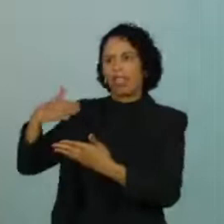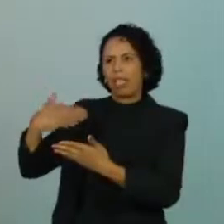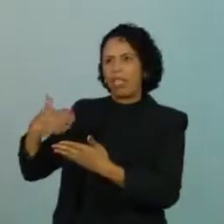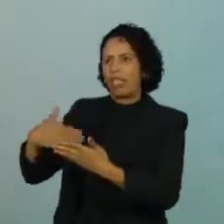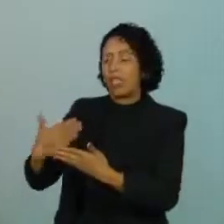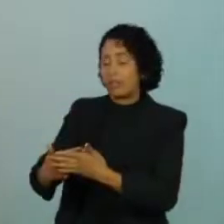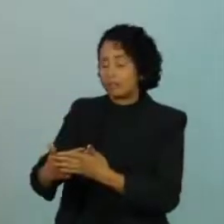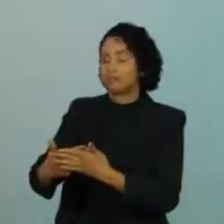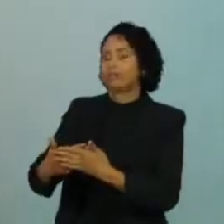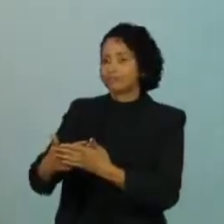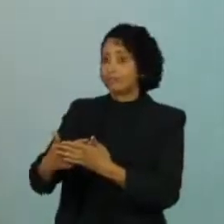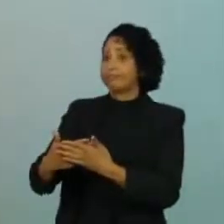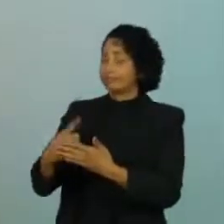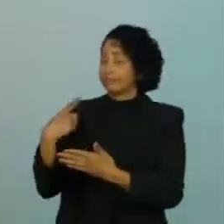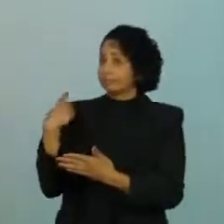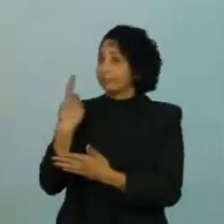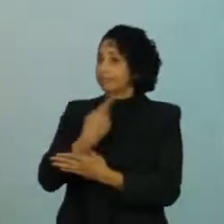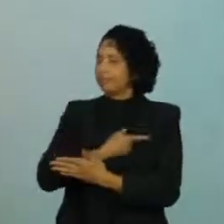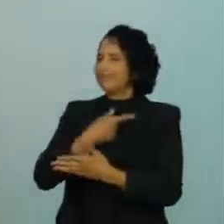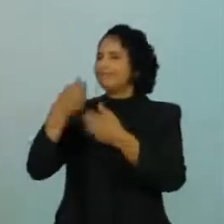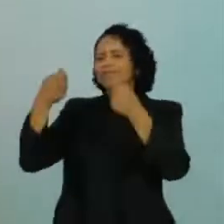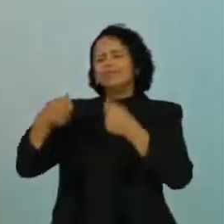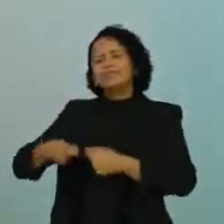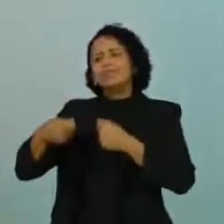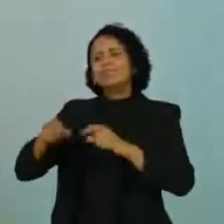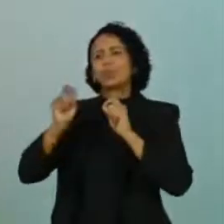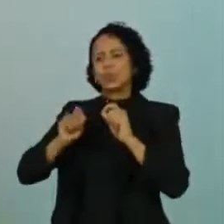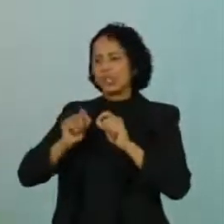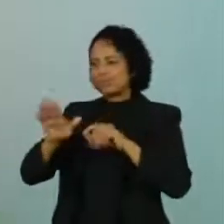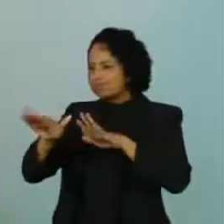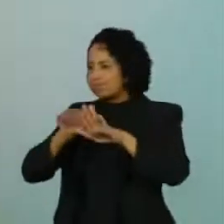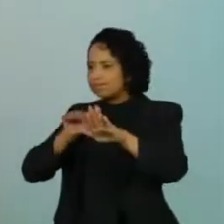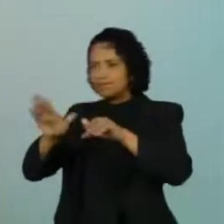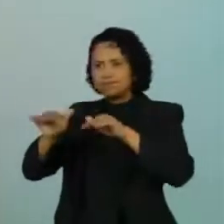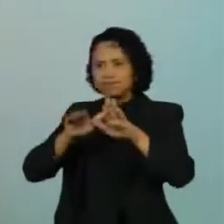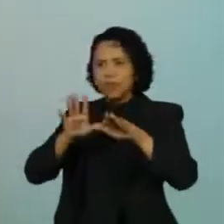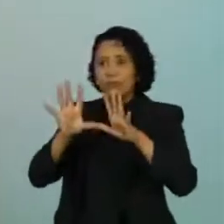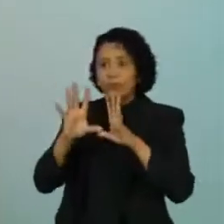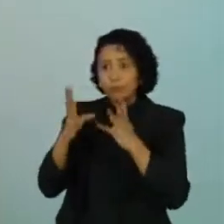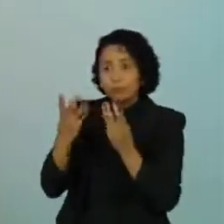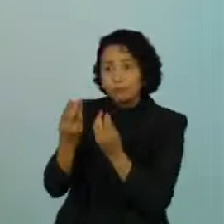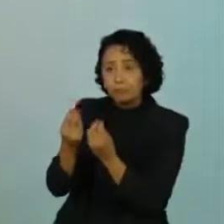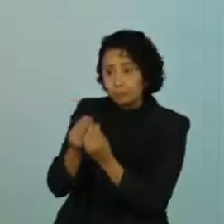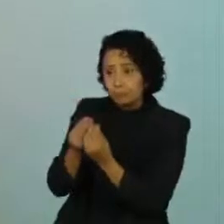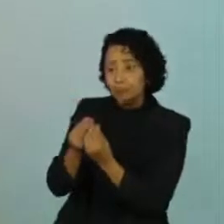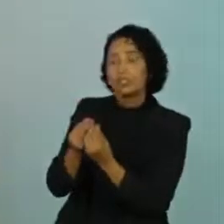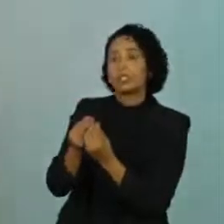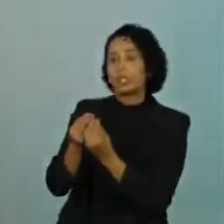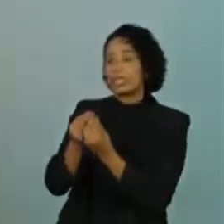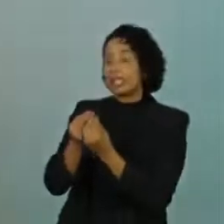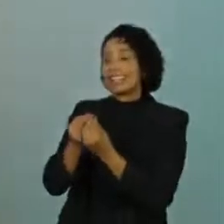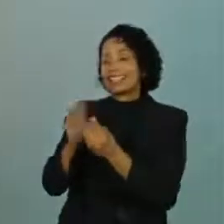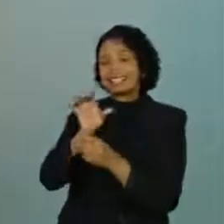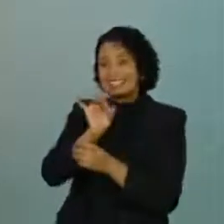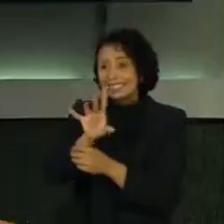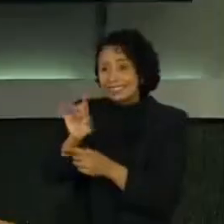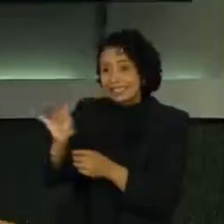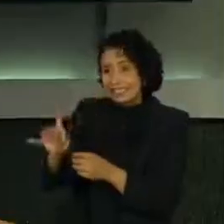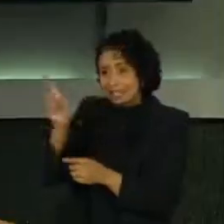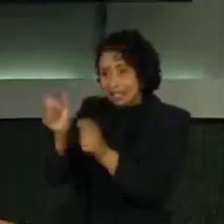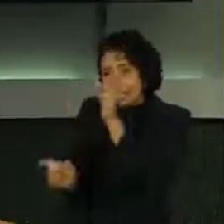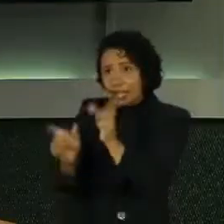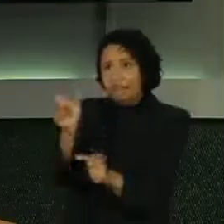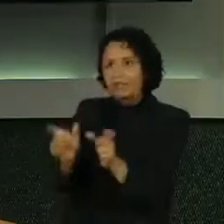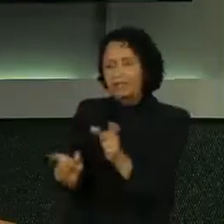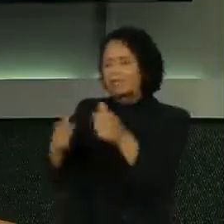e precisa reunir a família, ou seja, cada família, cada célula, cada componente